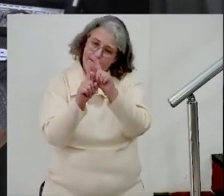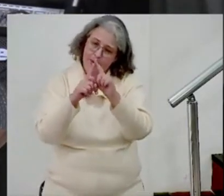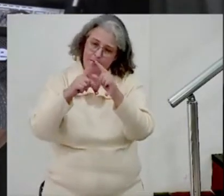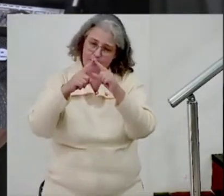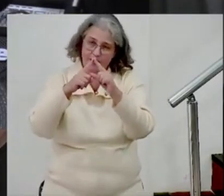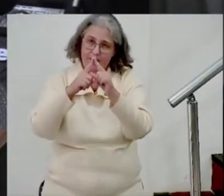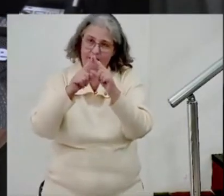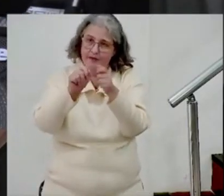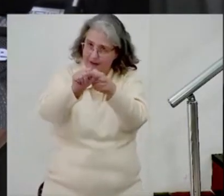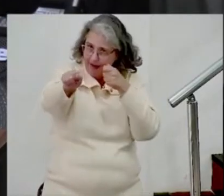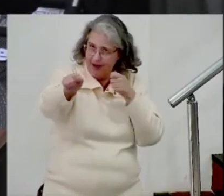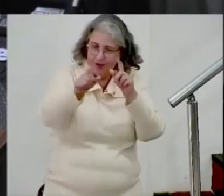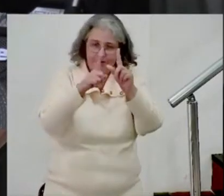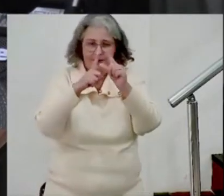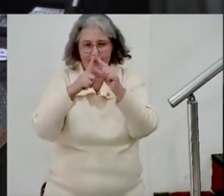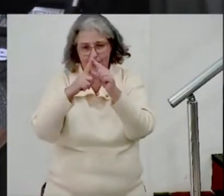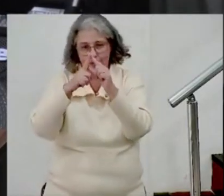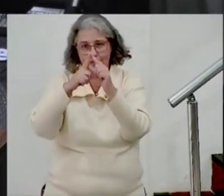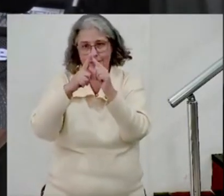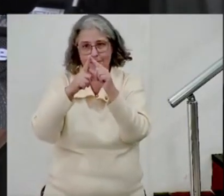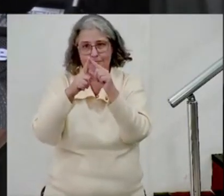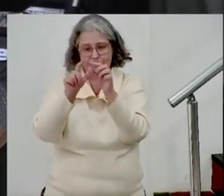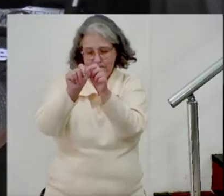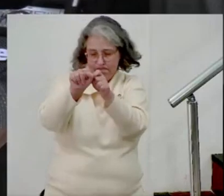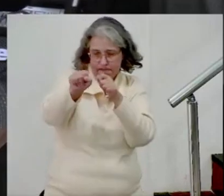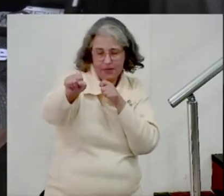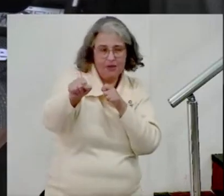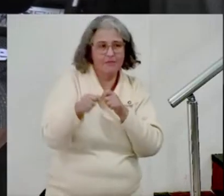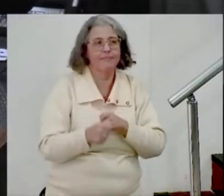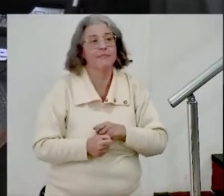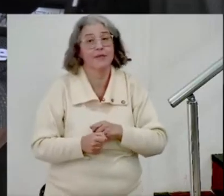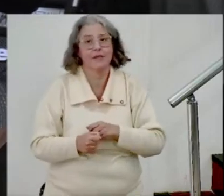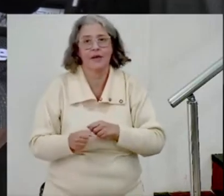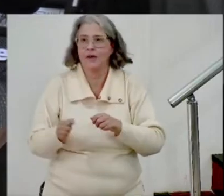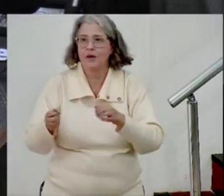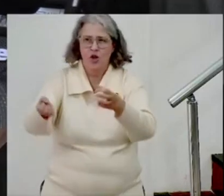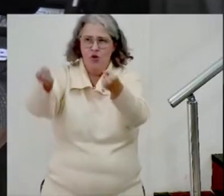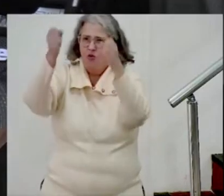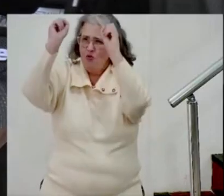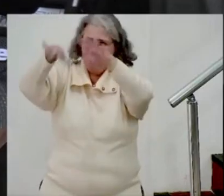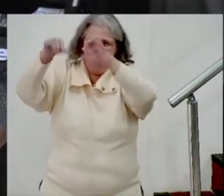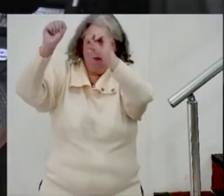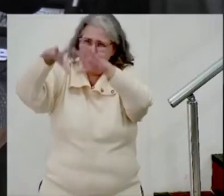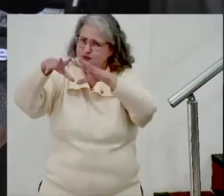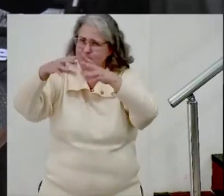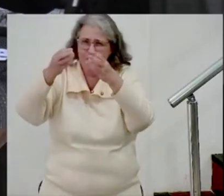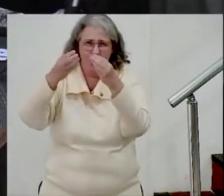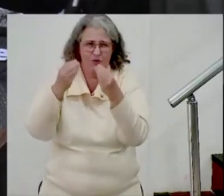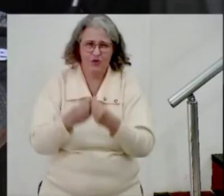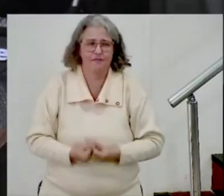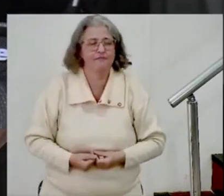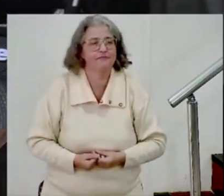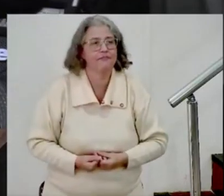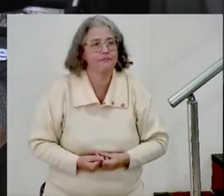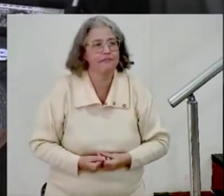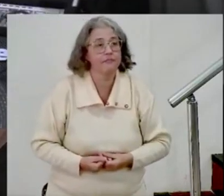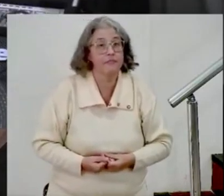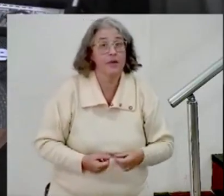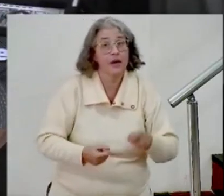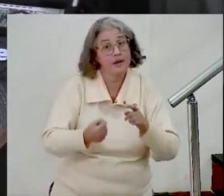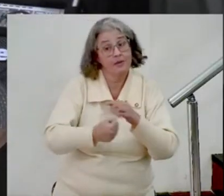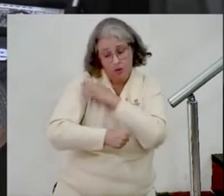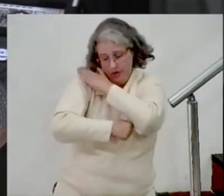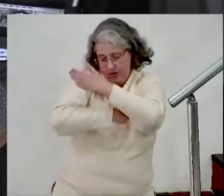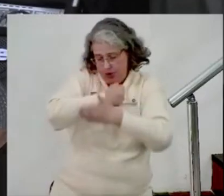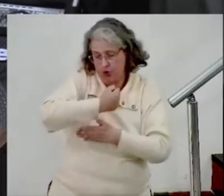Senaqueribe. Chove pedra, chove flecha. Parte 3 do plano. Agora você pega os que estão com escudos e com lanças